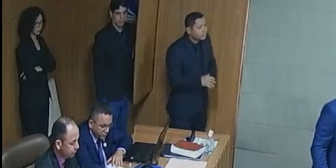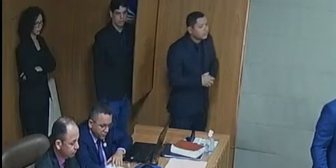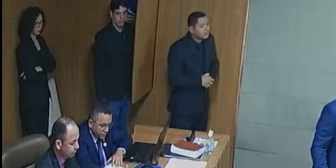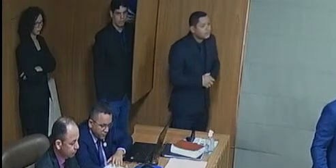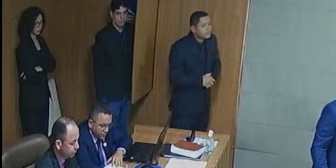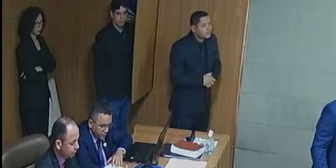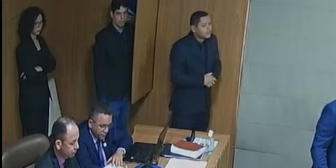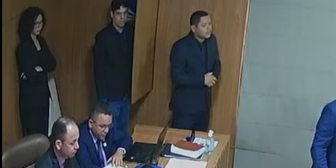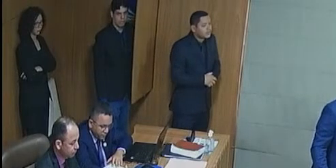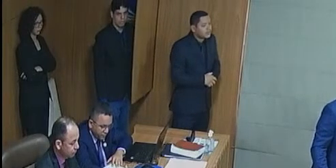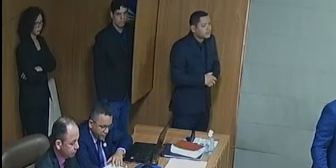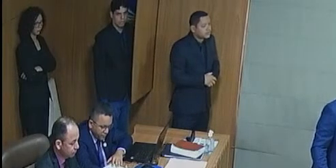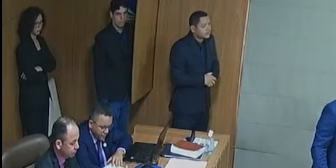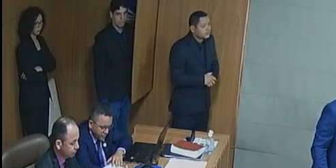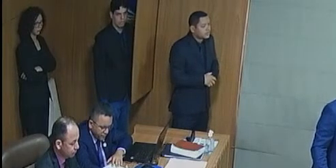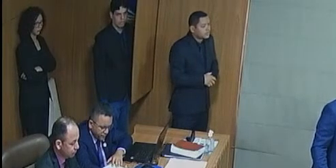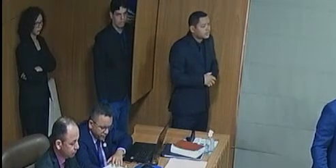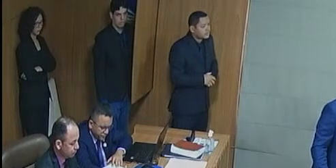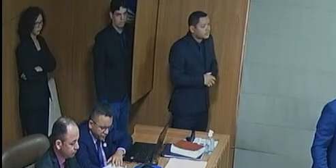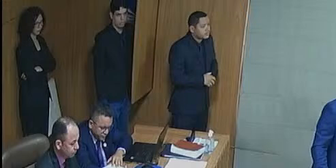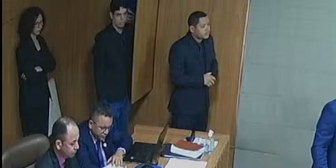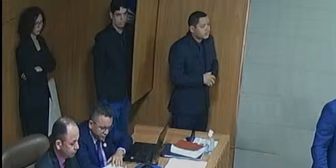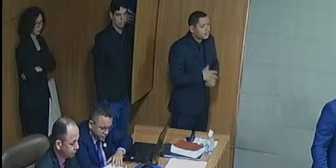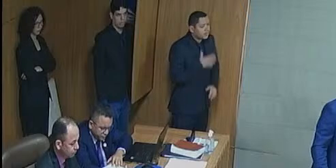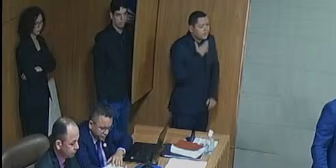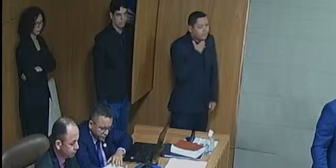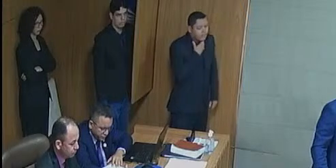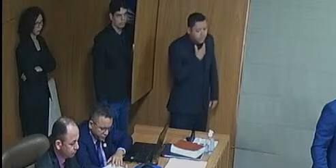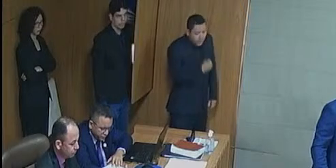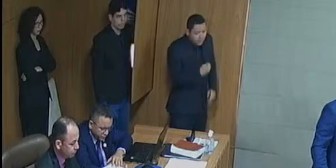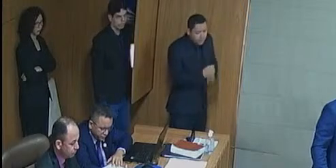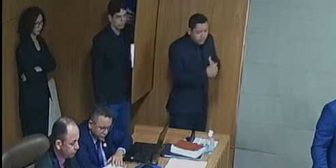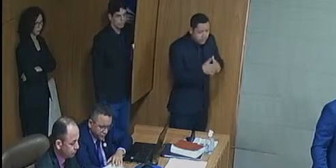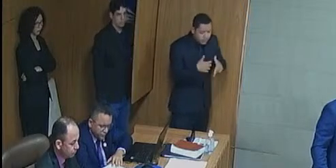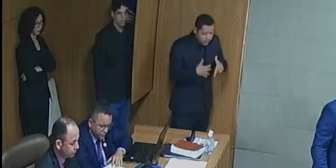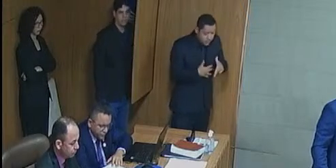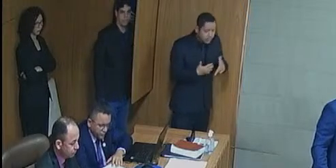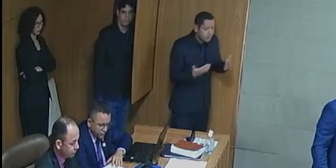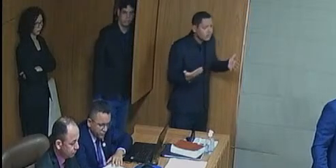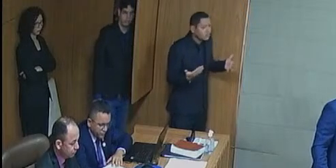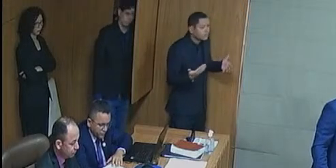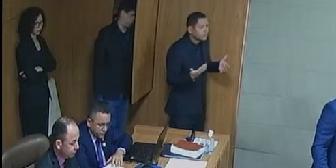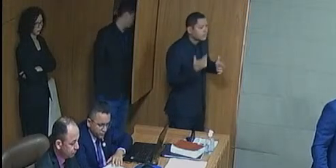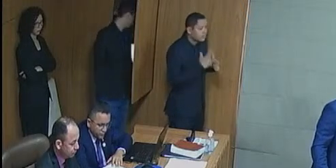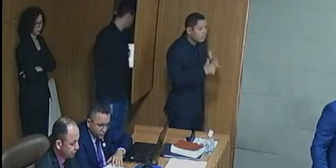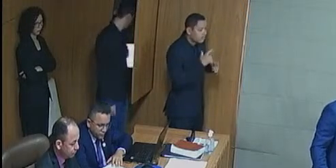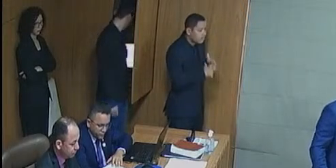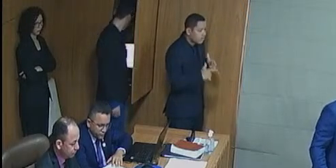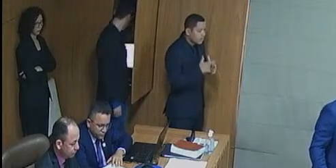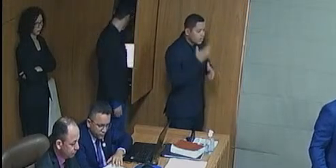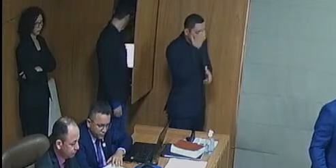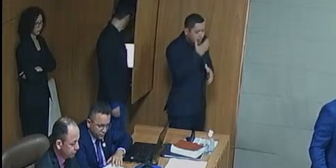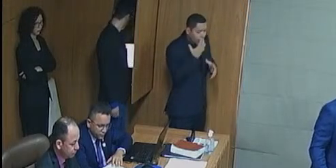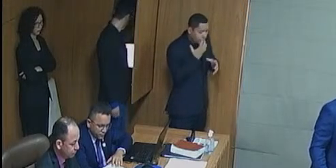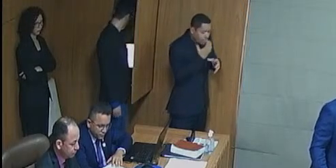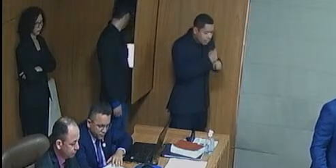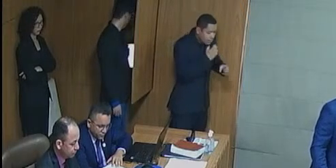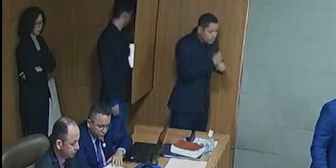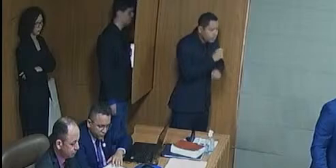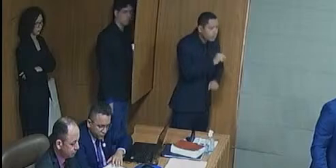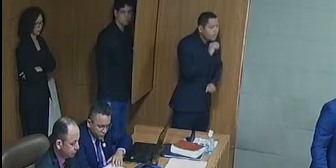por fraude corrupção em prestações de conta de emenda